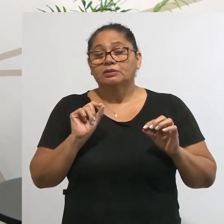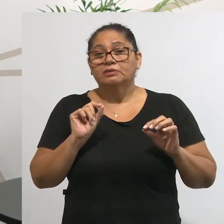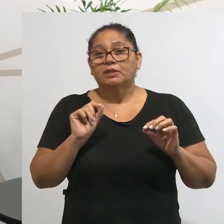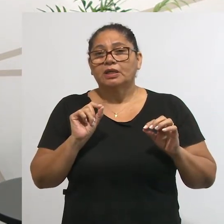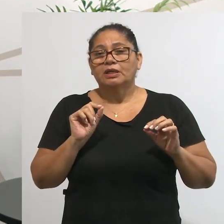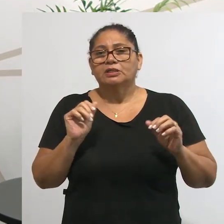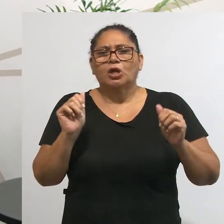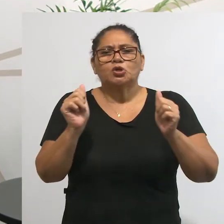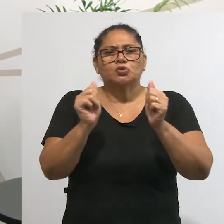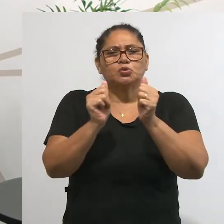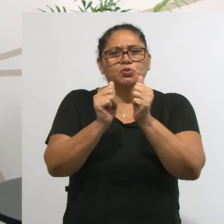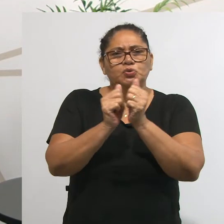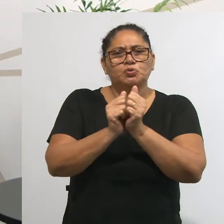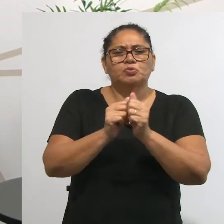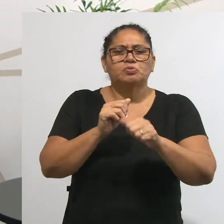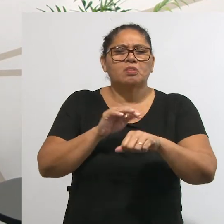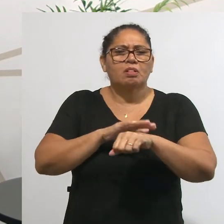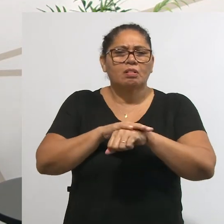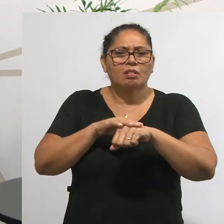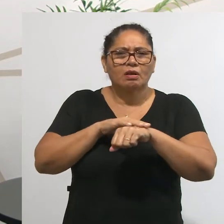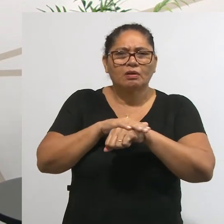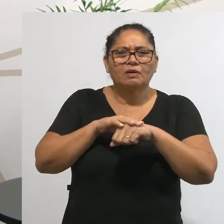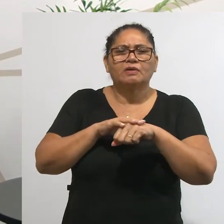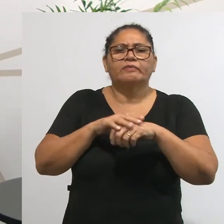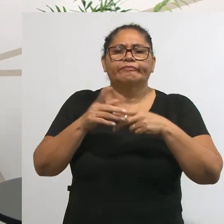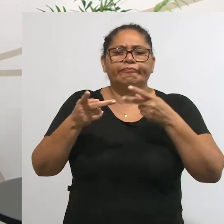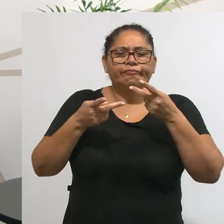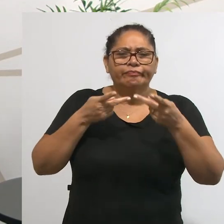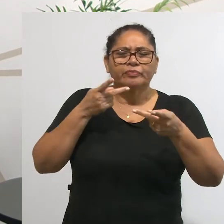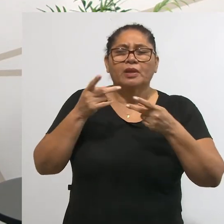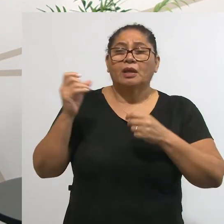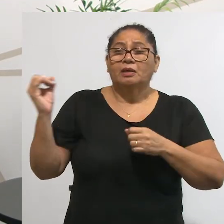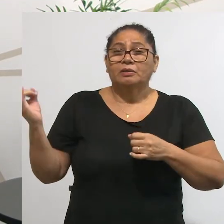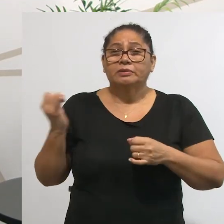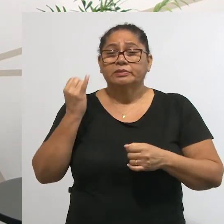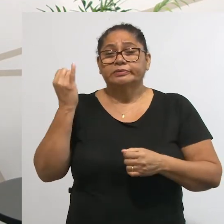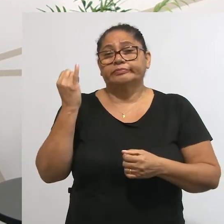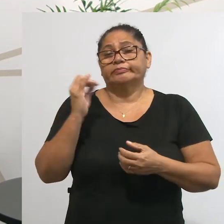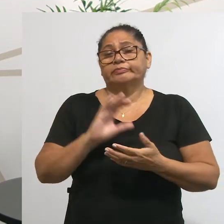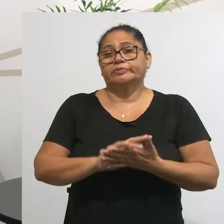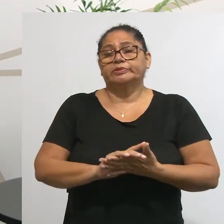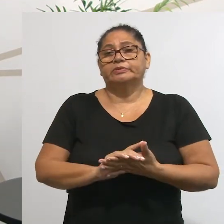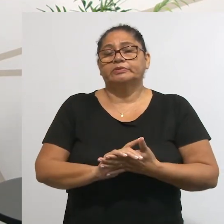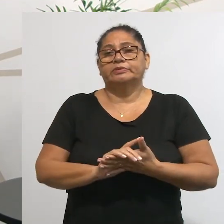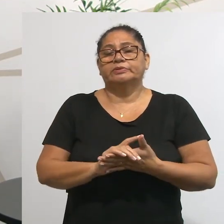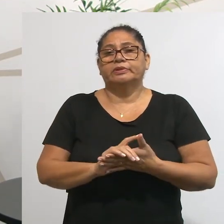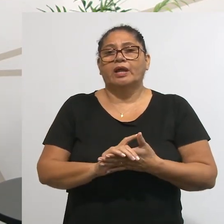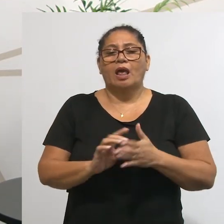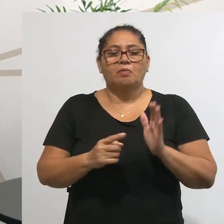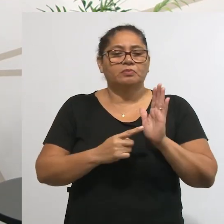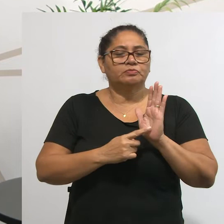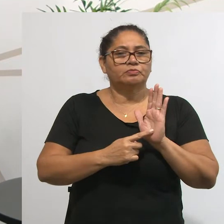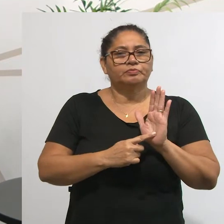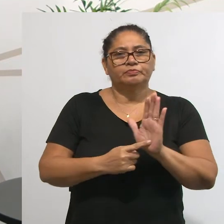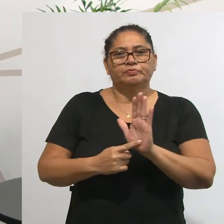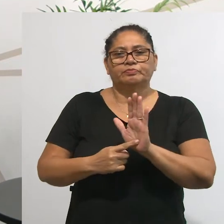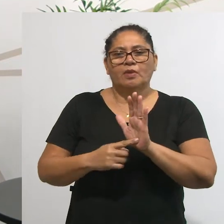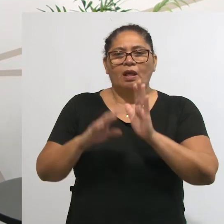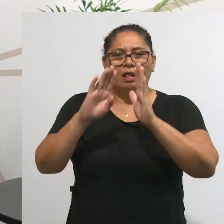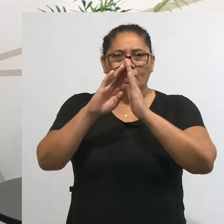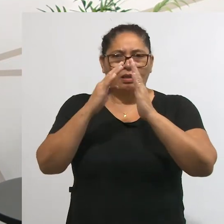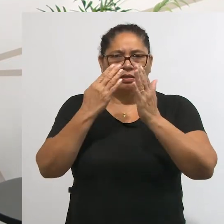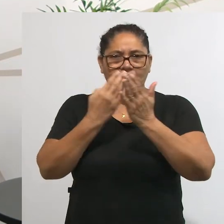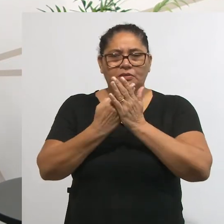em comunhão, que é o trabalho do diálogo. Então, é importante dizer que ali, trazendo para a